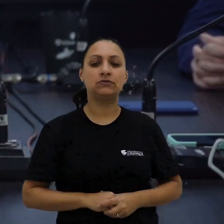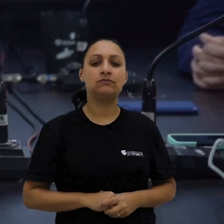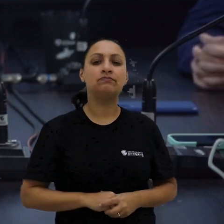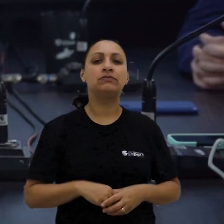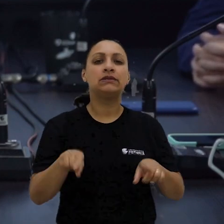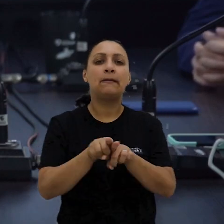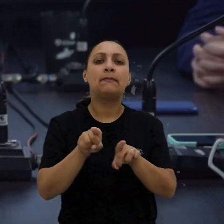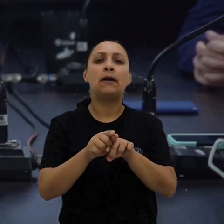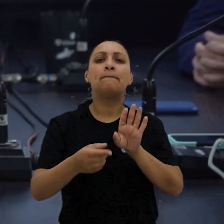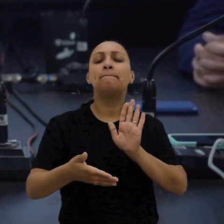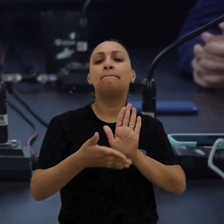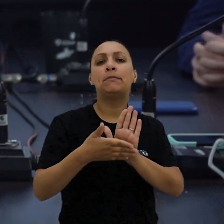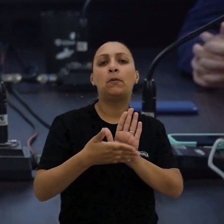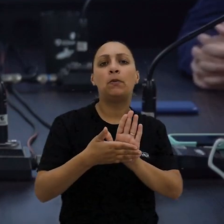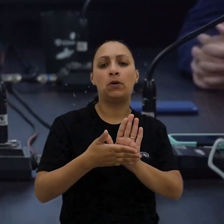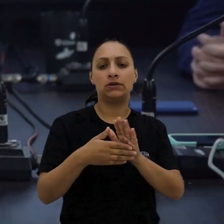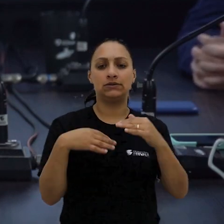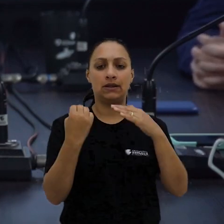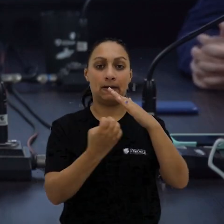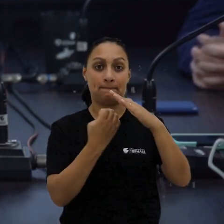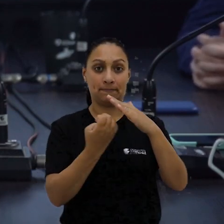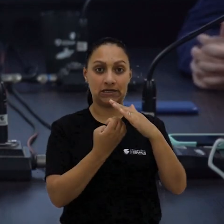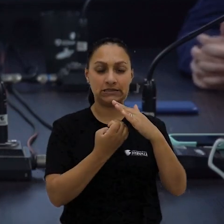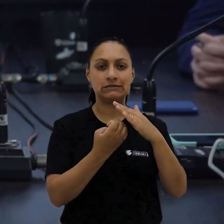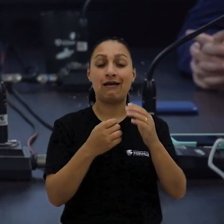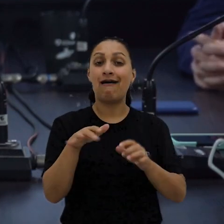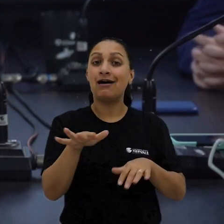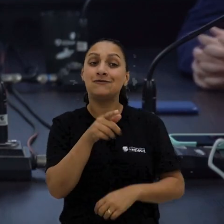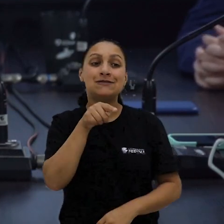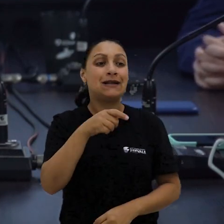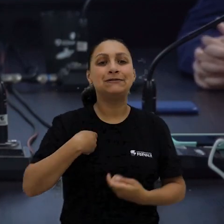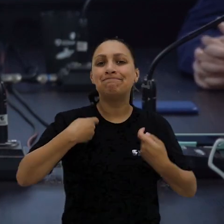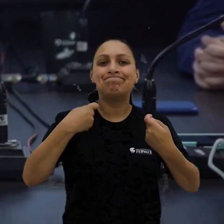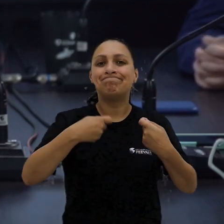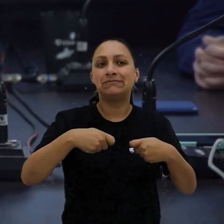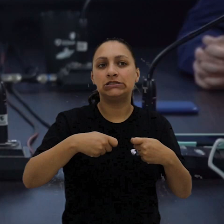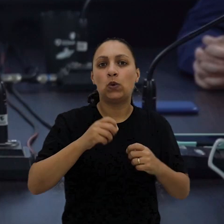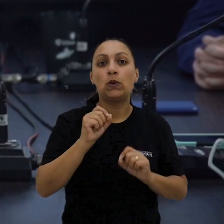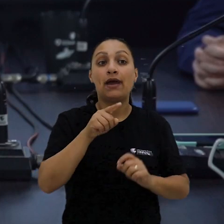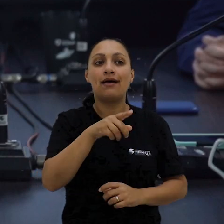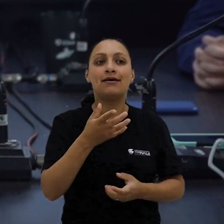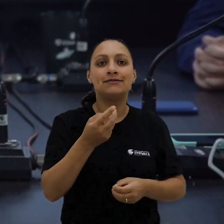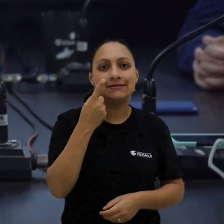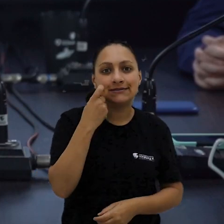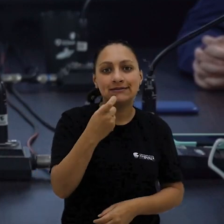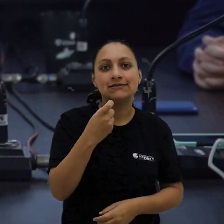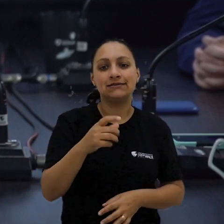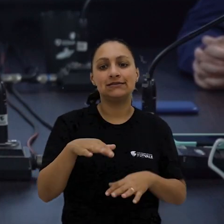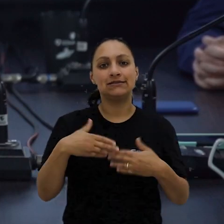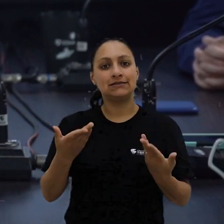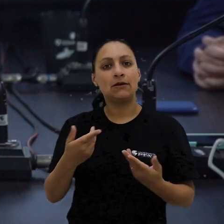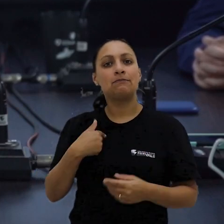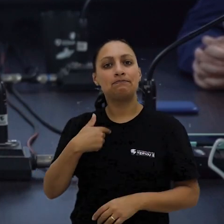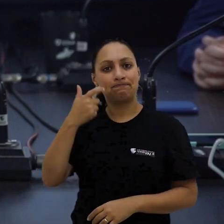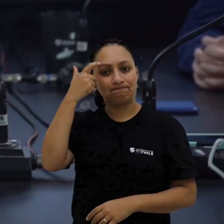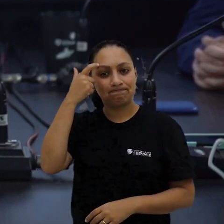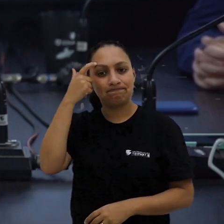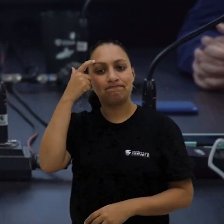ou a gente, né, propõe, e talvez não seja o que a empresa precisa, o que ela espera, e aí a gente constrói junto com o comitê, a